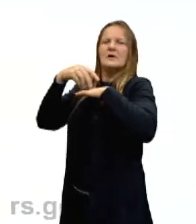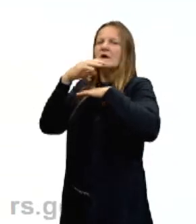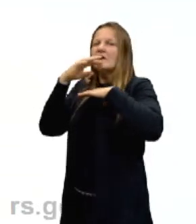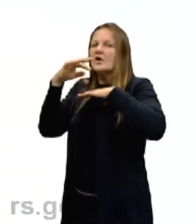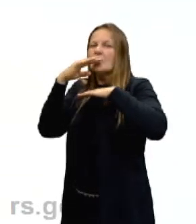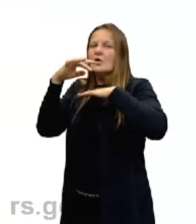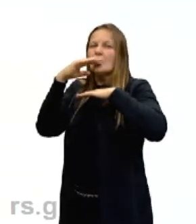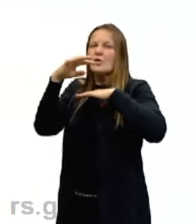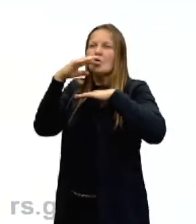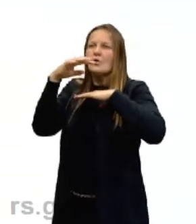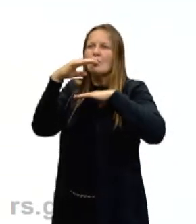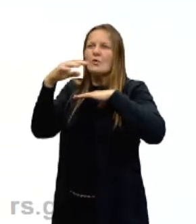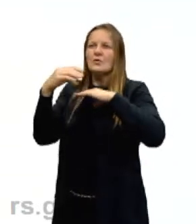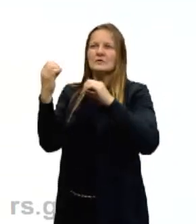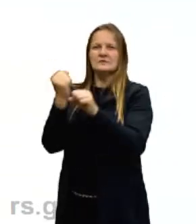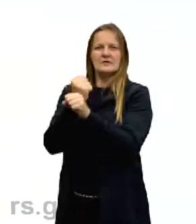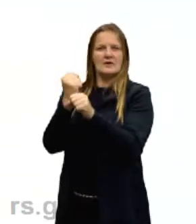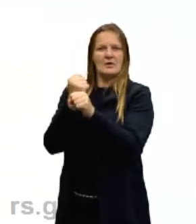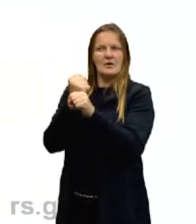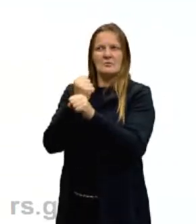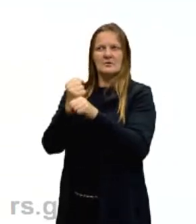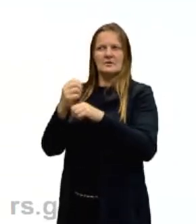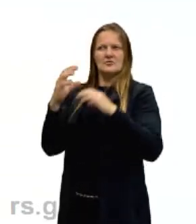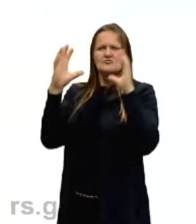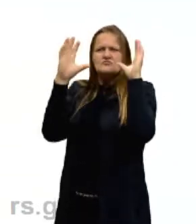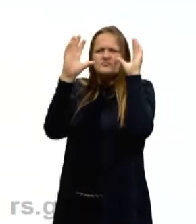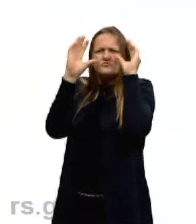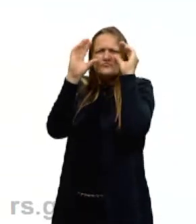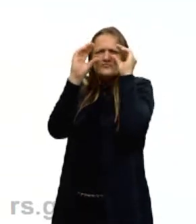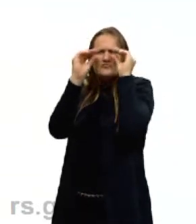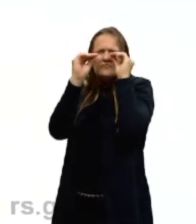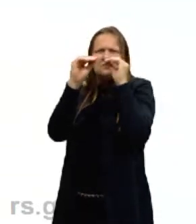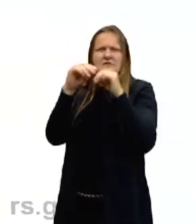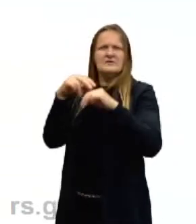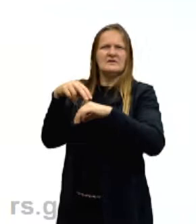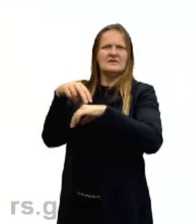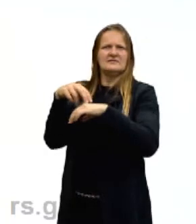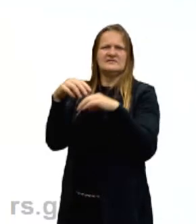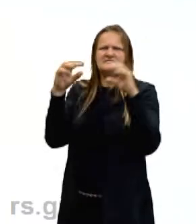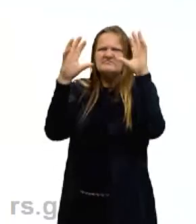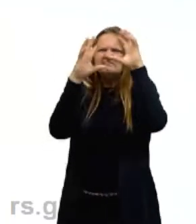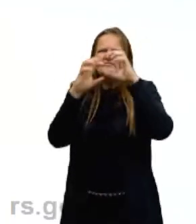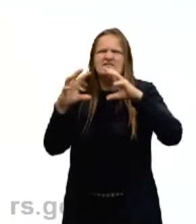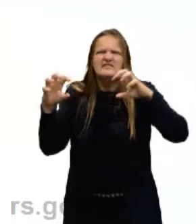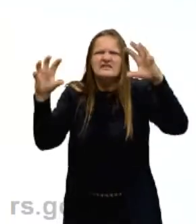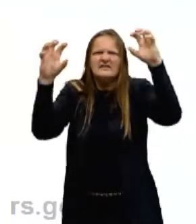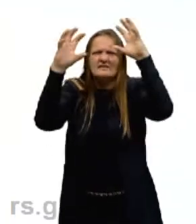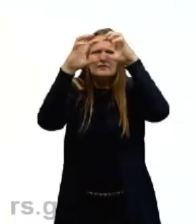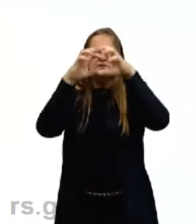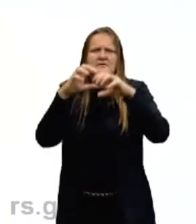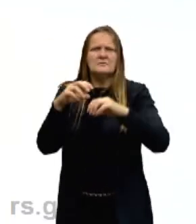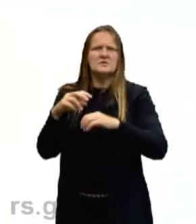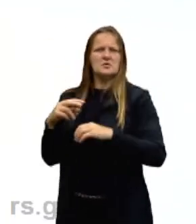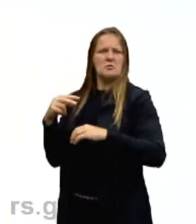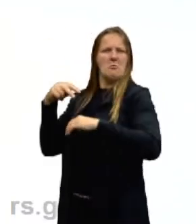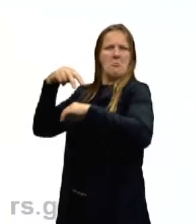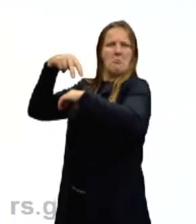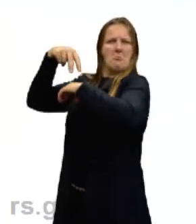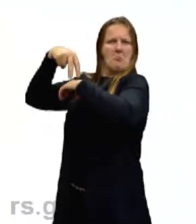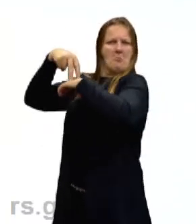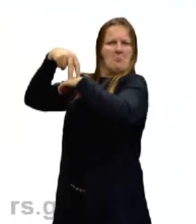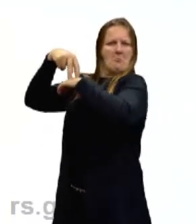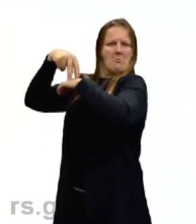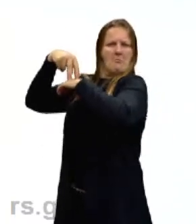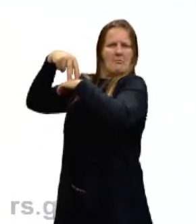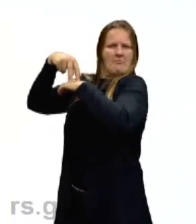cores né dessa obra escura para caramba é uma paisagem que não é legal mas ele tá sobre todo mundo né O